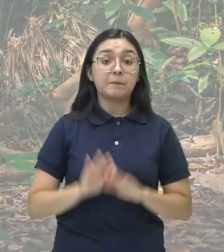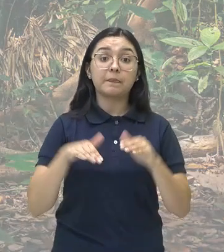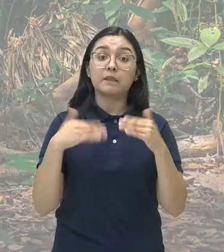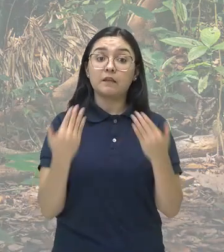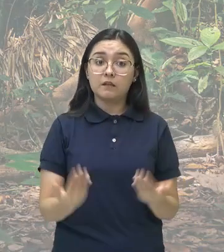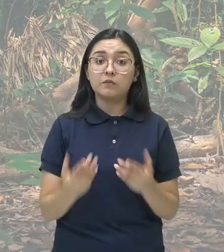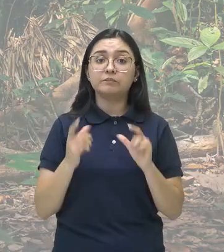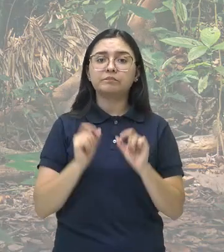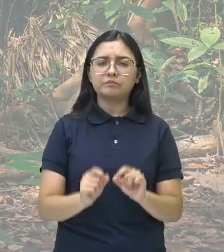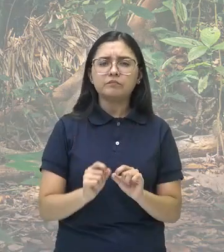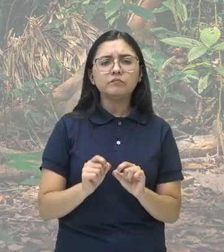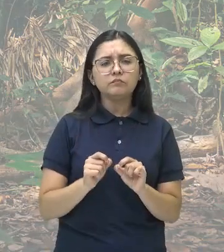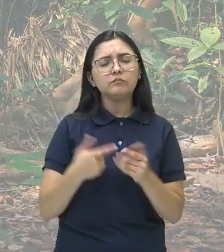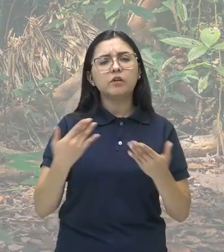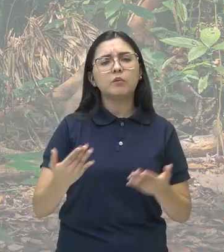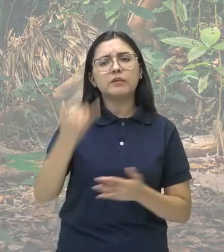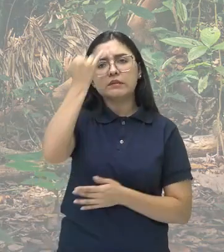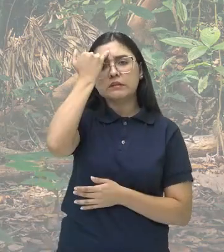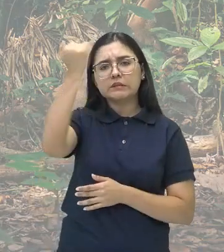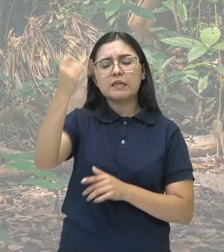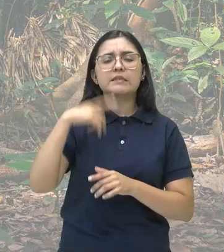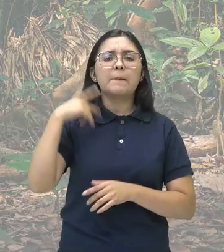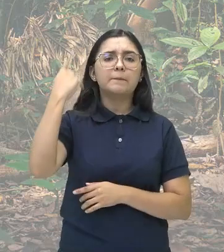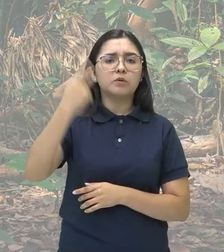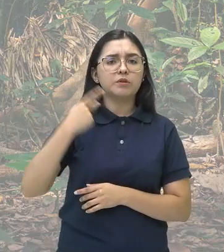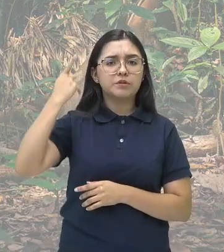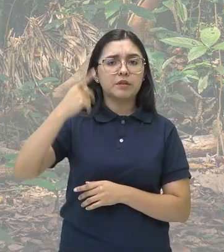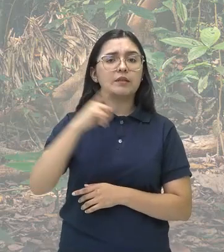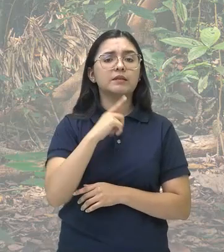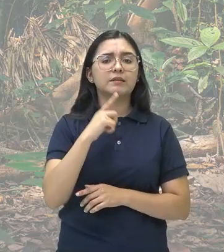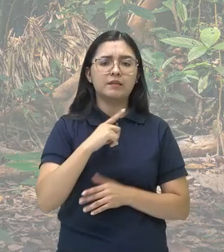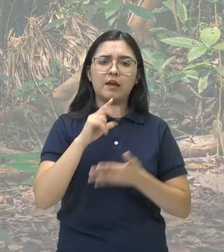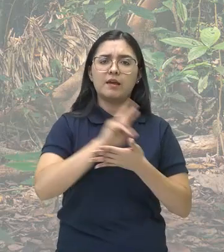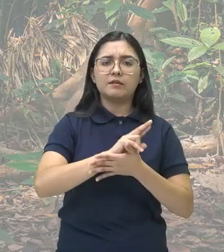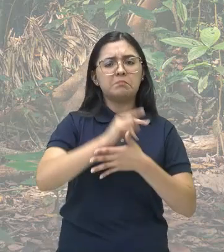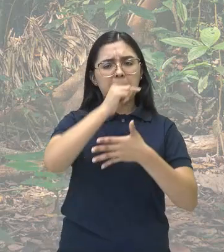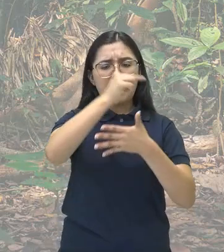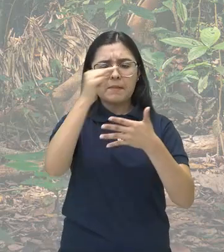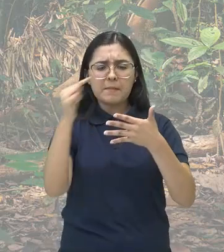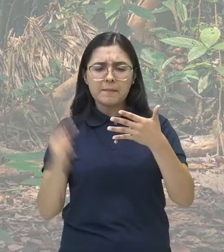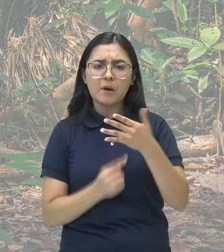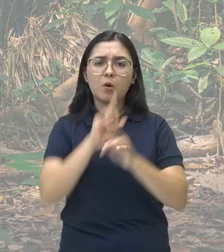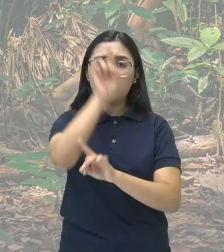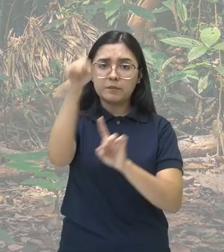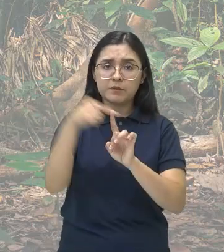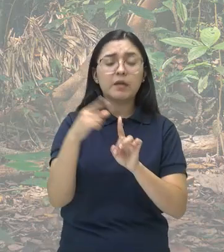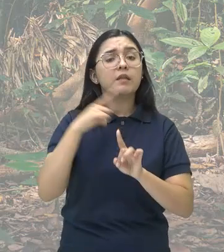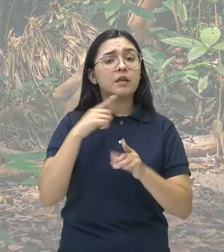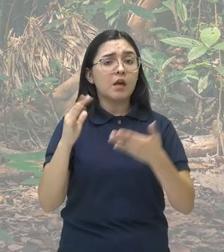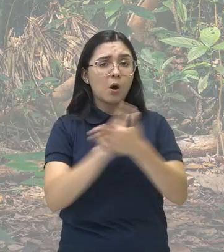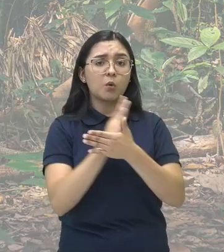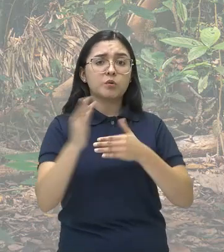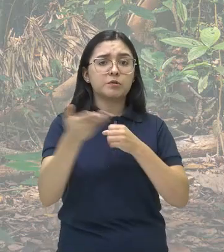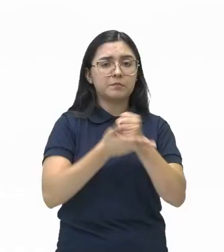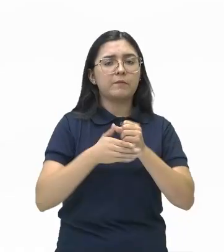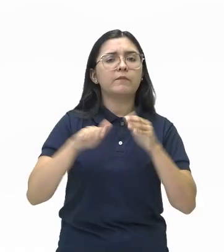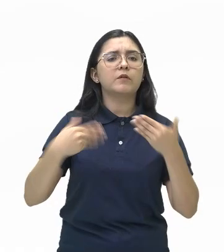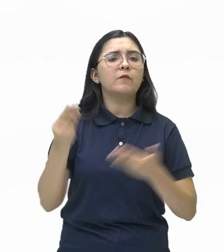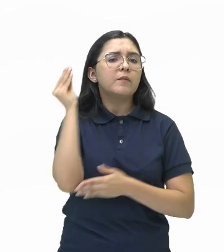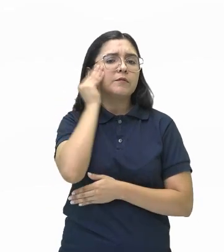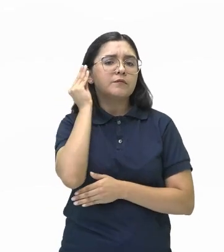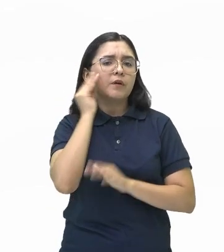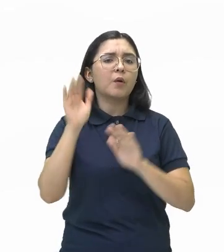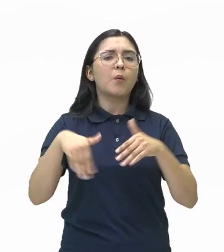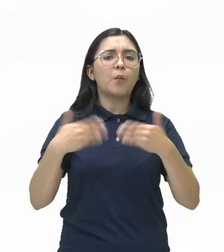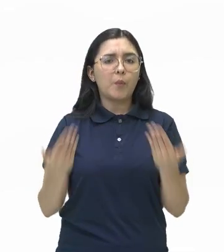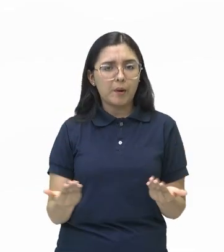Então, dentro dessa ideia, essa política tem todos esses objetivos aí e ela traz alguns princípios. Vamos ver quais são os